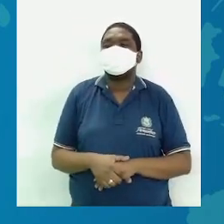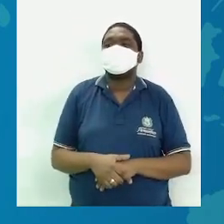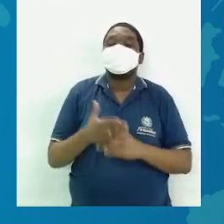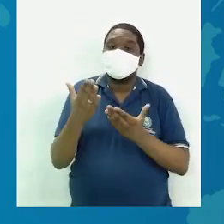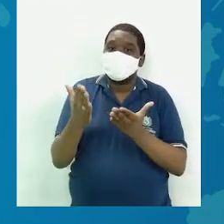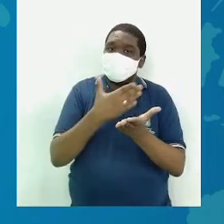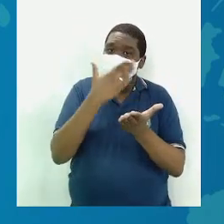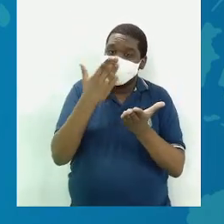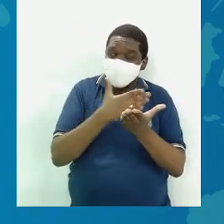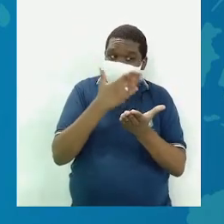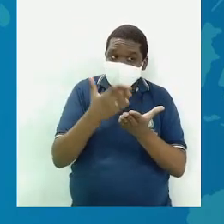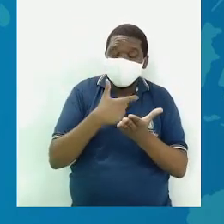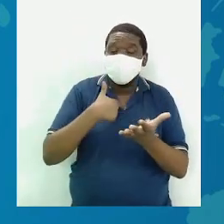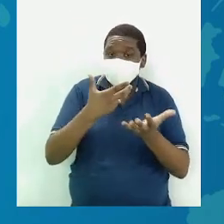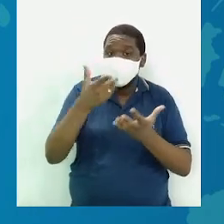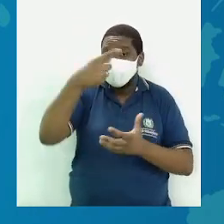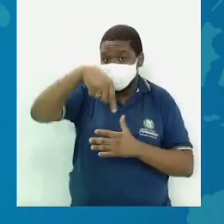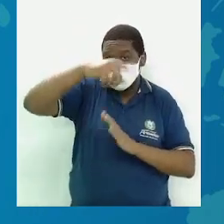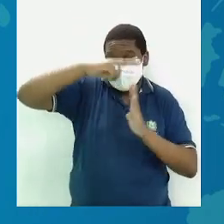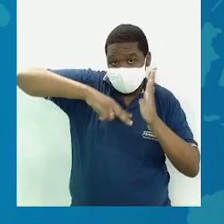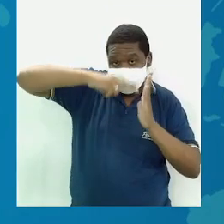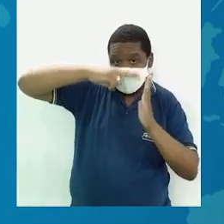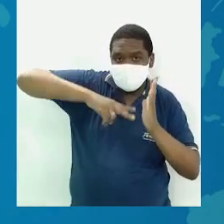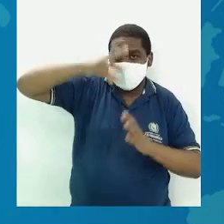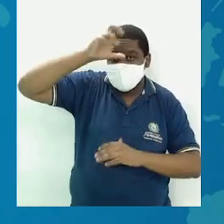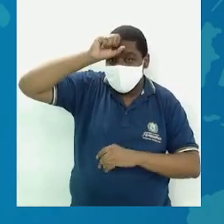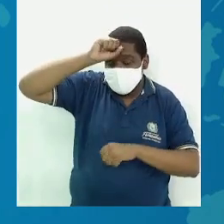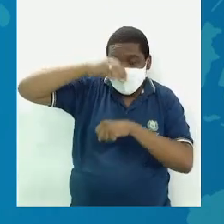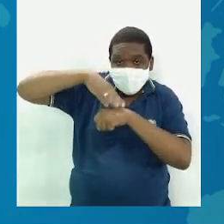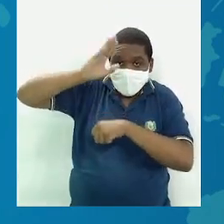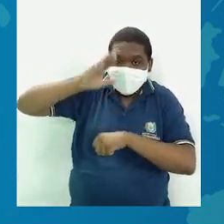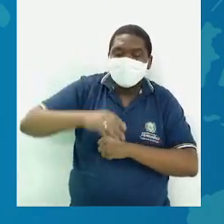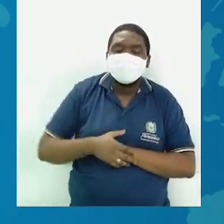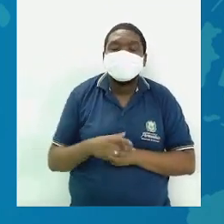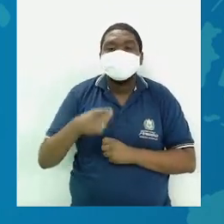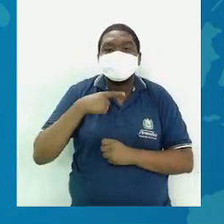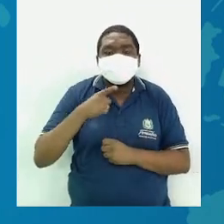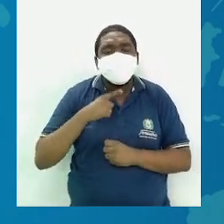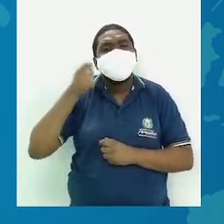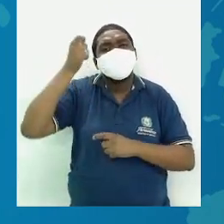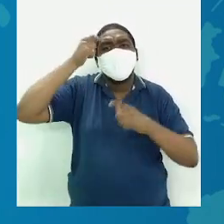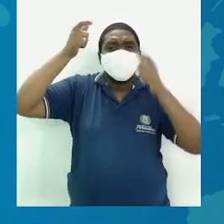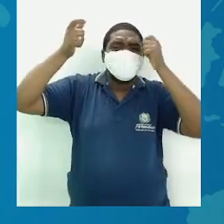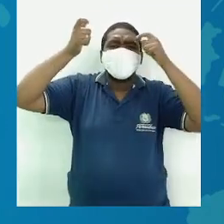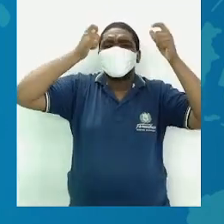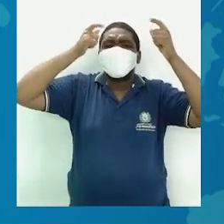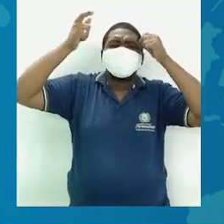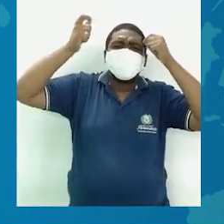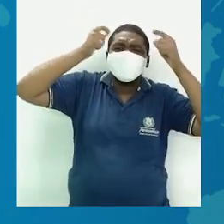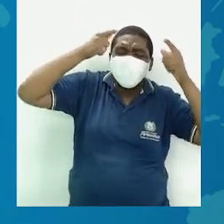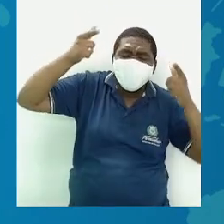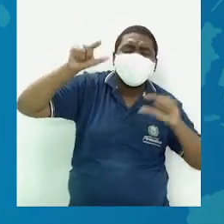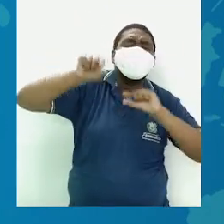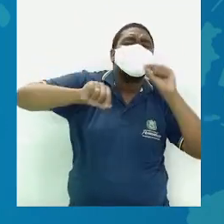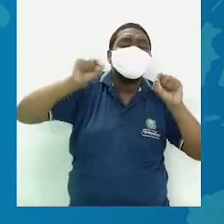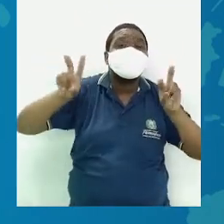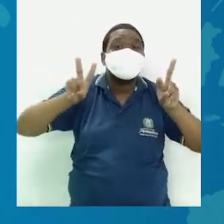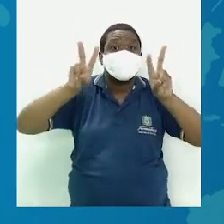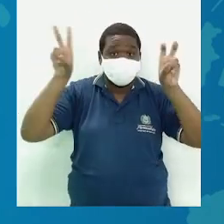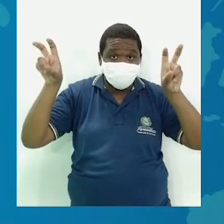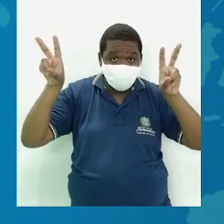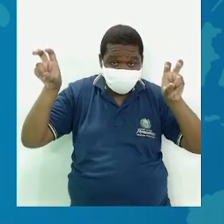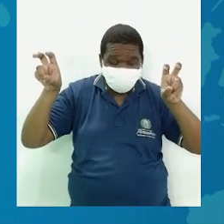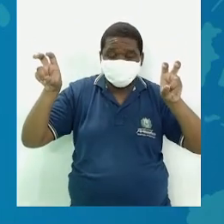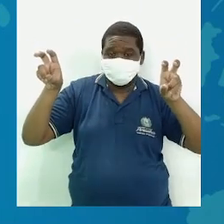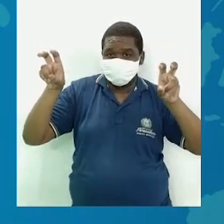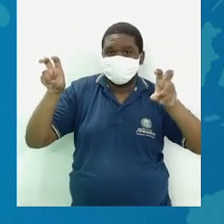aqui do livro, hein, que eu quero que vocês leiam para aprender um pouquinho mais. A teoria das ideias de Platão é a respeito